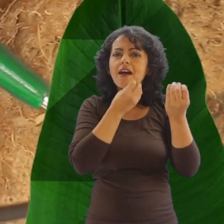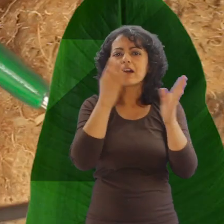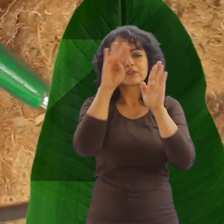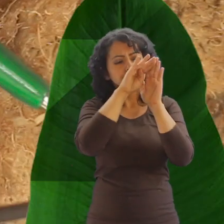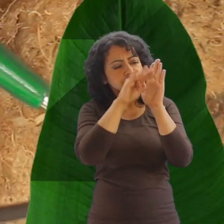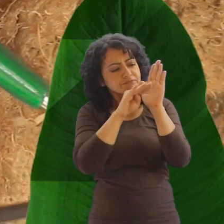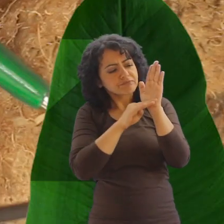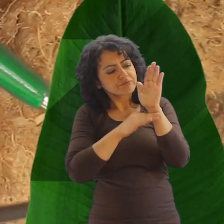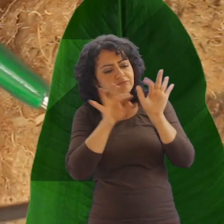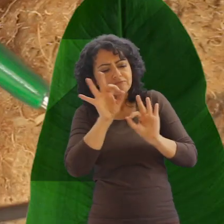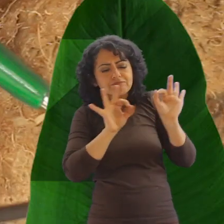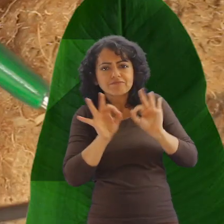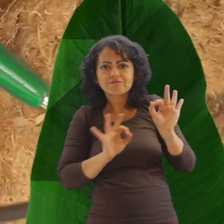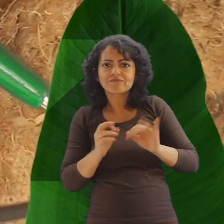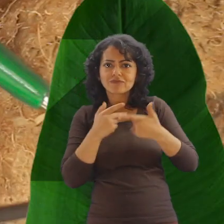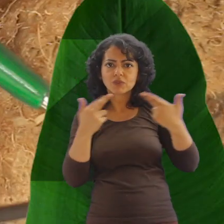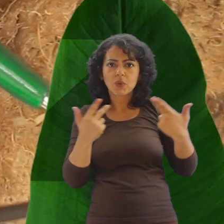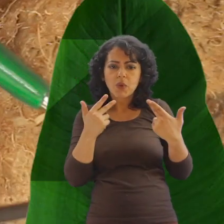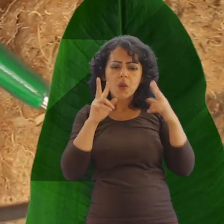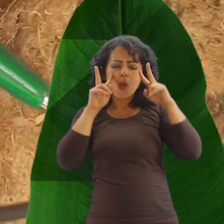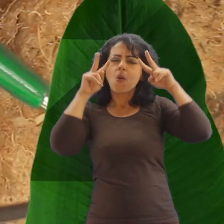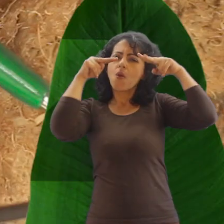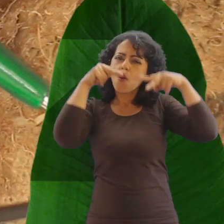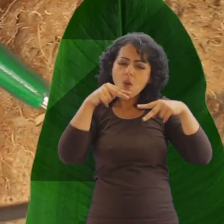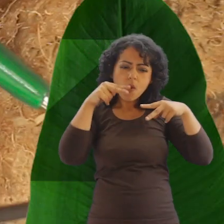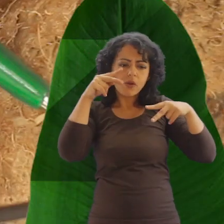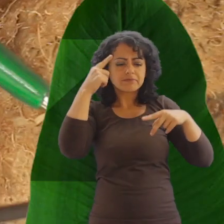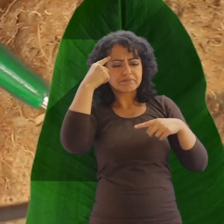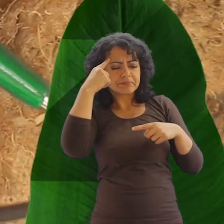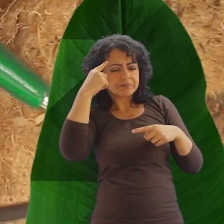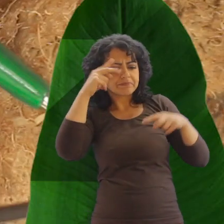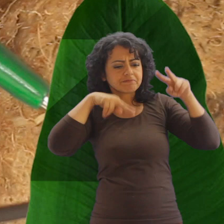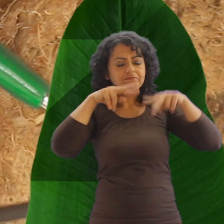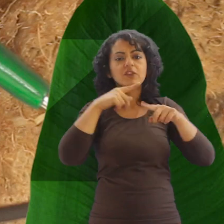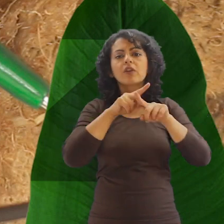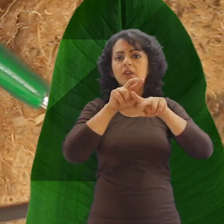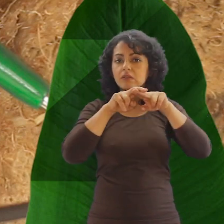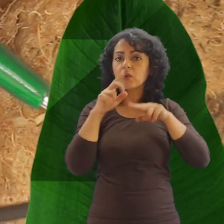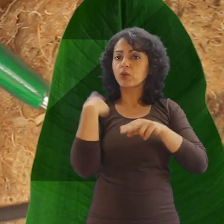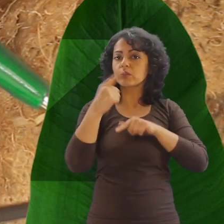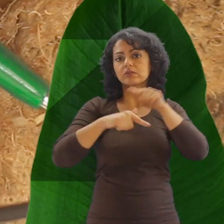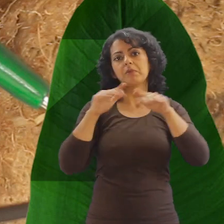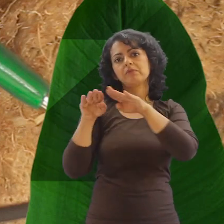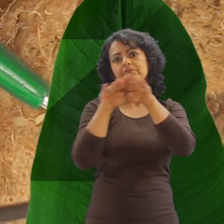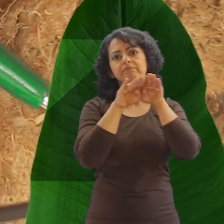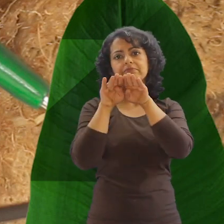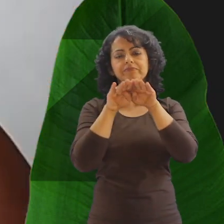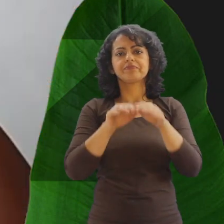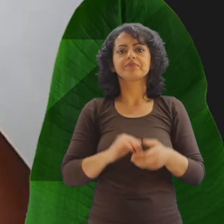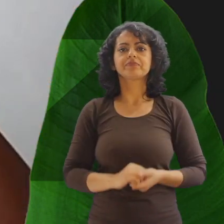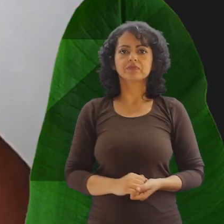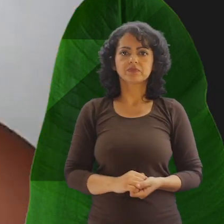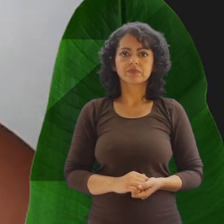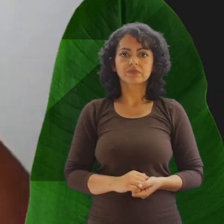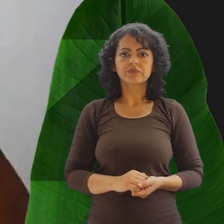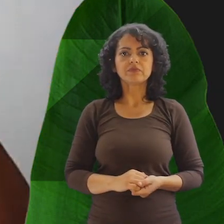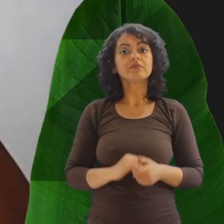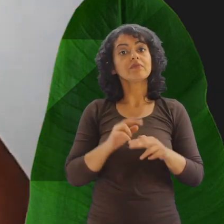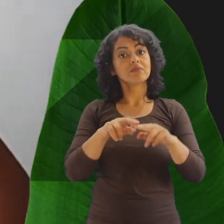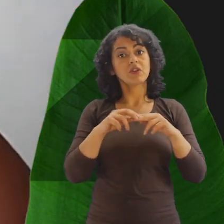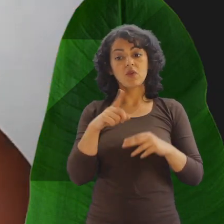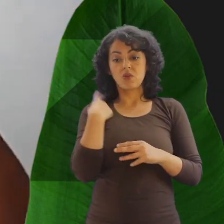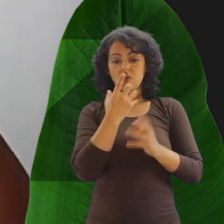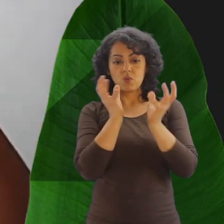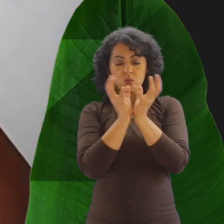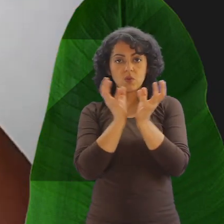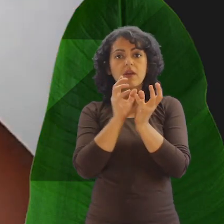dados, a gente classificou dados, a gente parou para olhar para aquela situação. Então, a gente trabalhou muito em paridade. E a coletiva